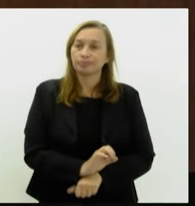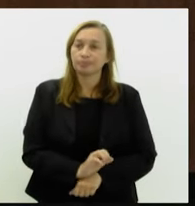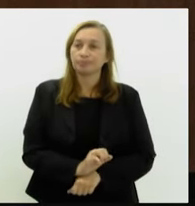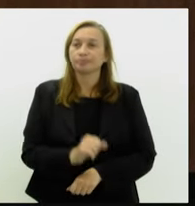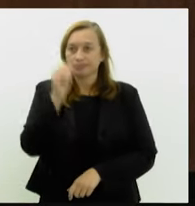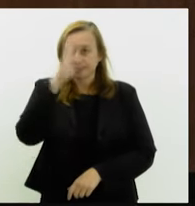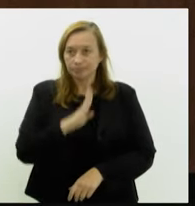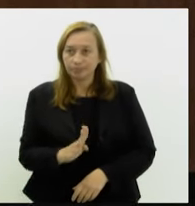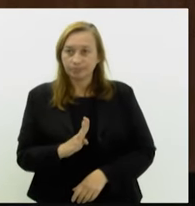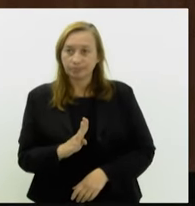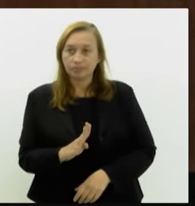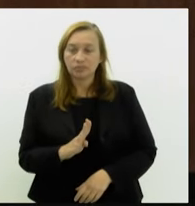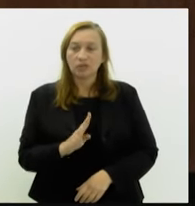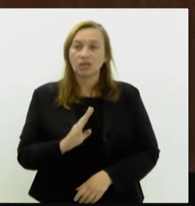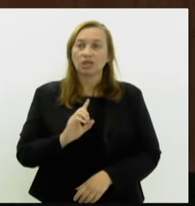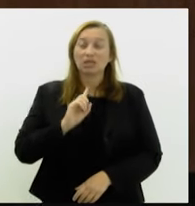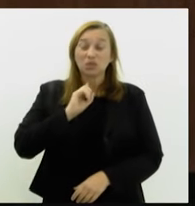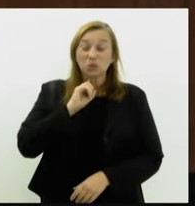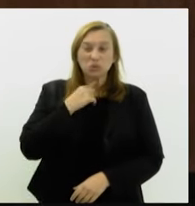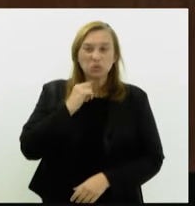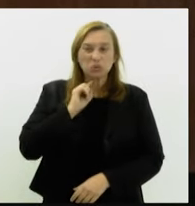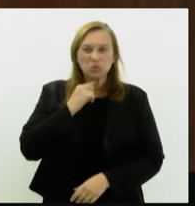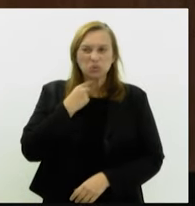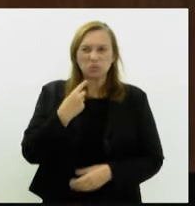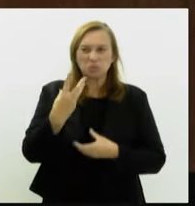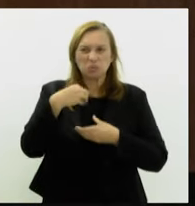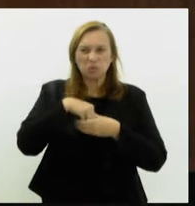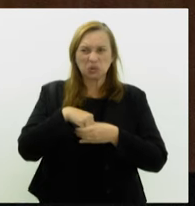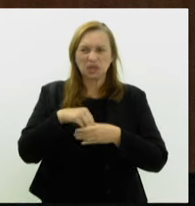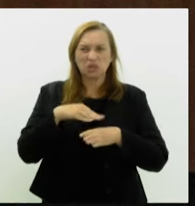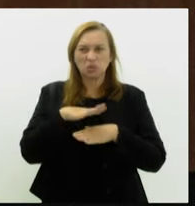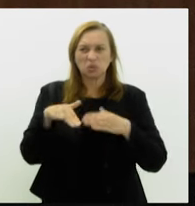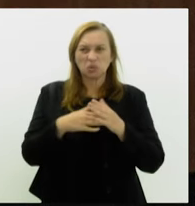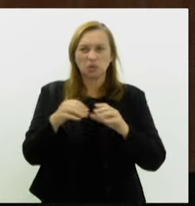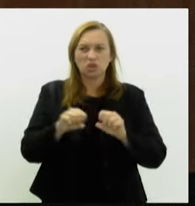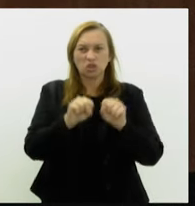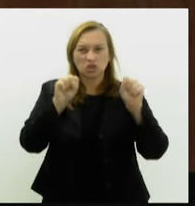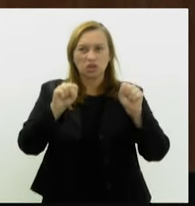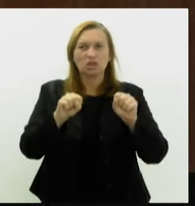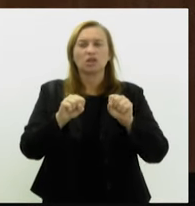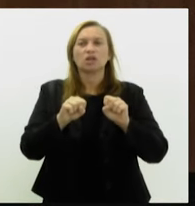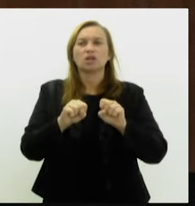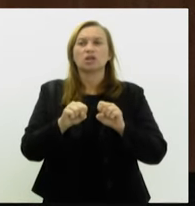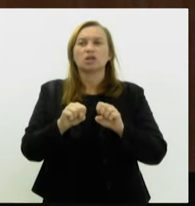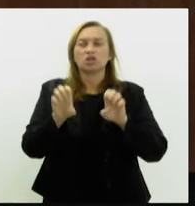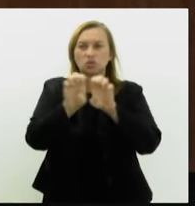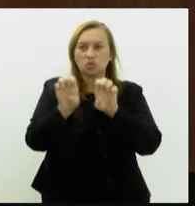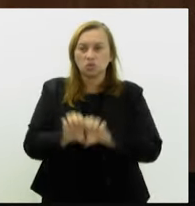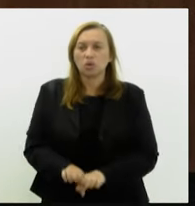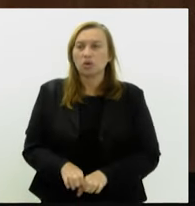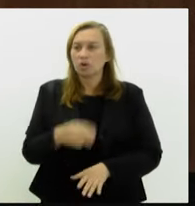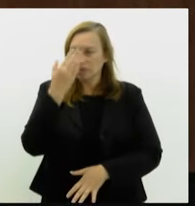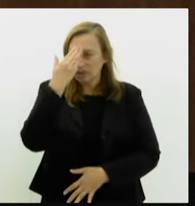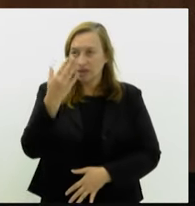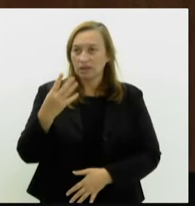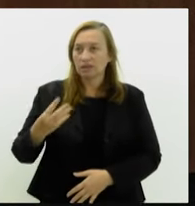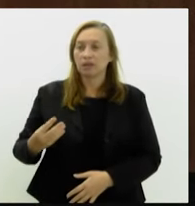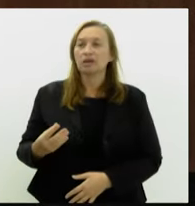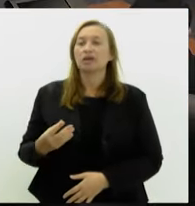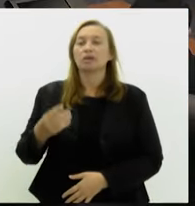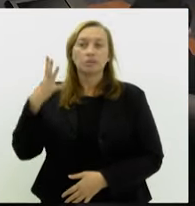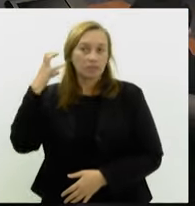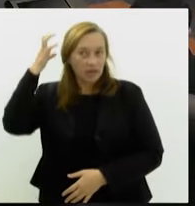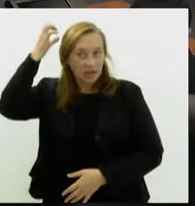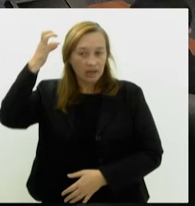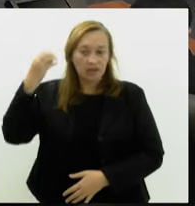brasileiro está apodrecido por dentro de todas as suas instituições. Muito obrigado. Marielle, presente agora e